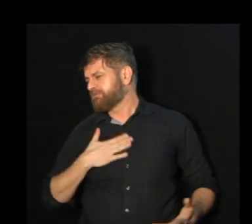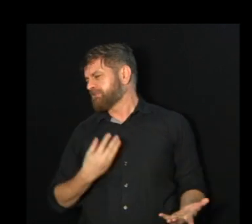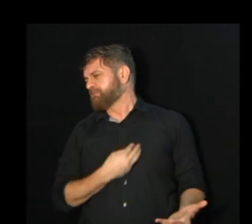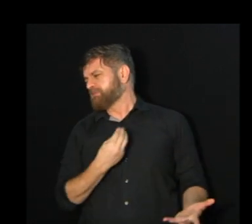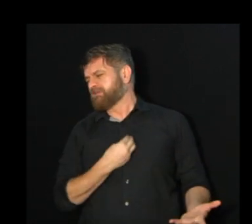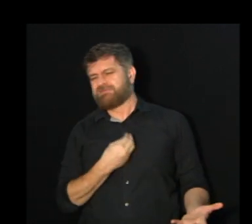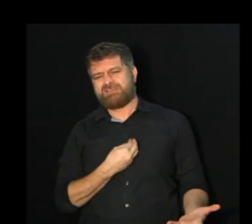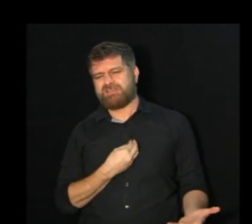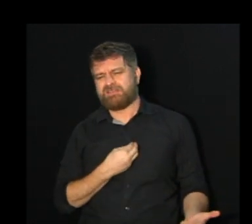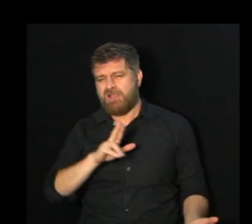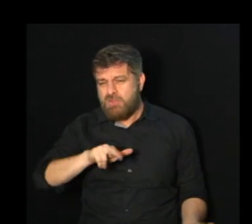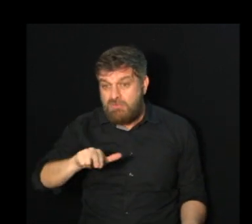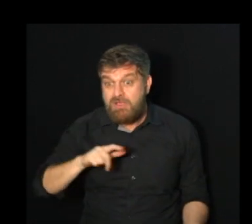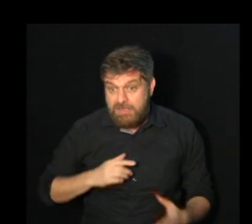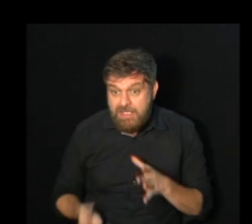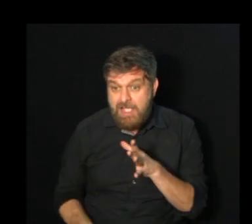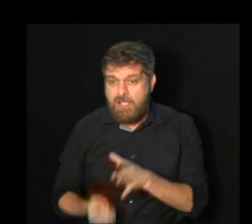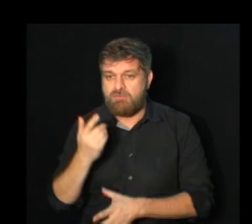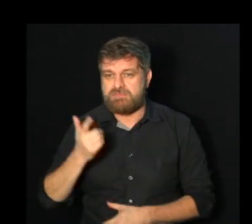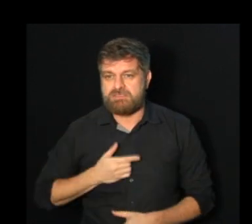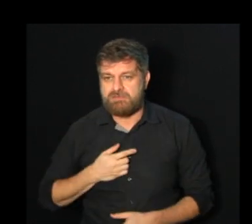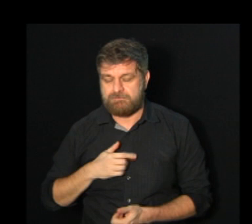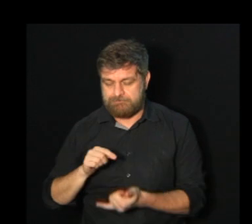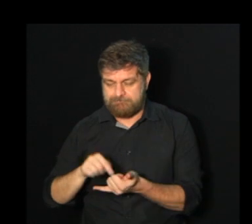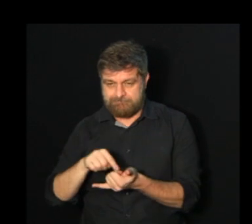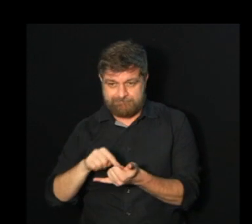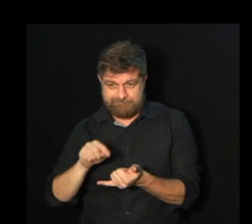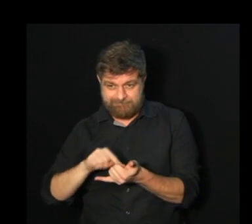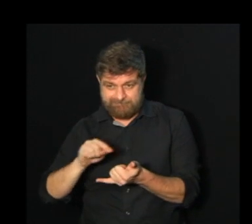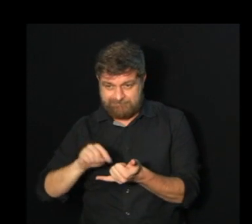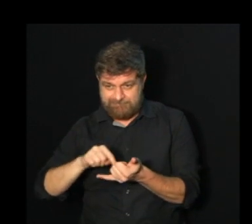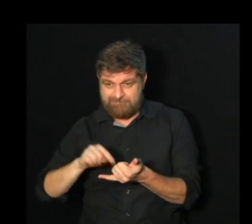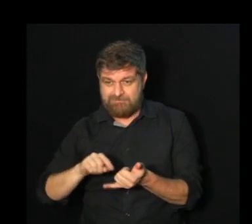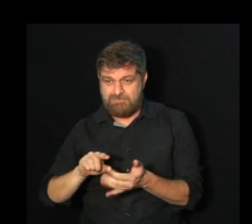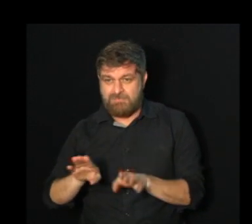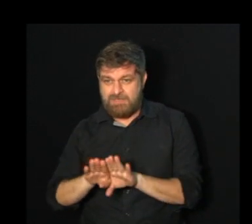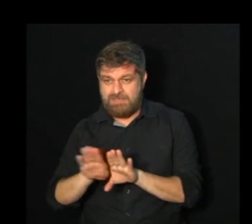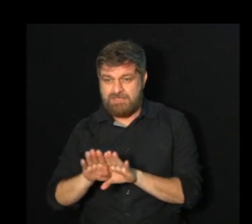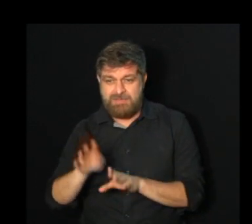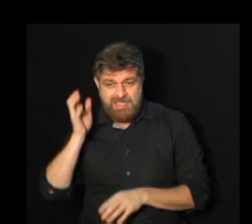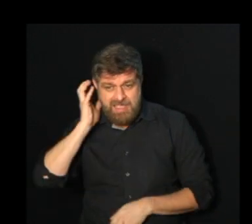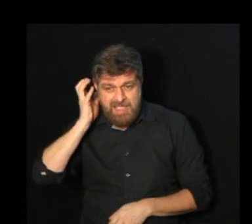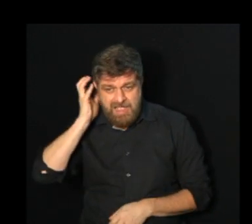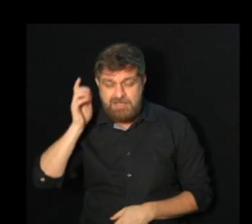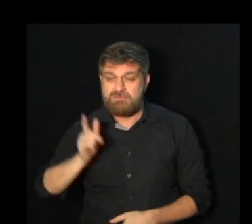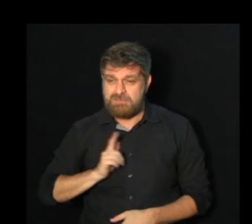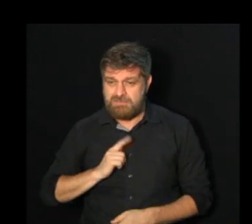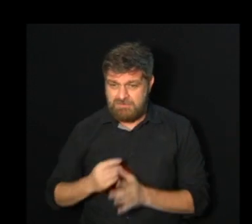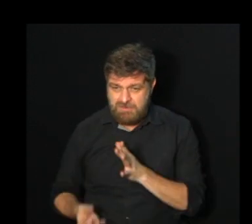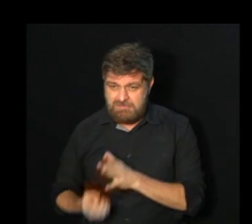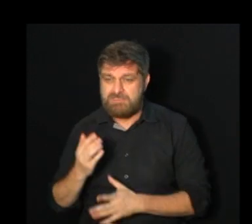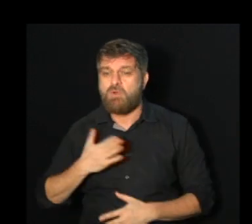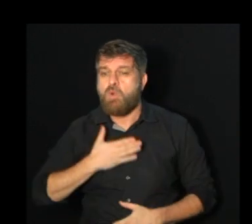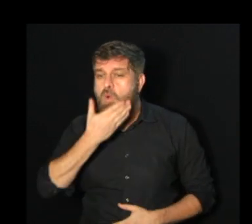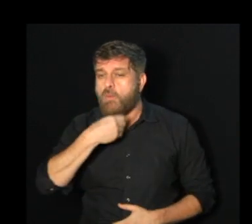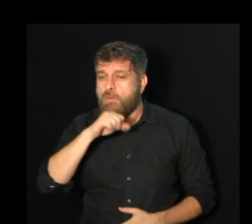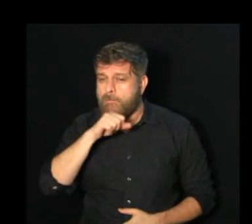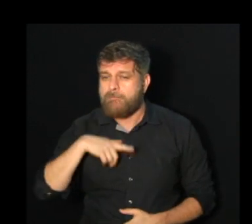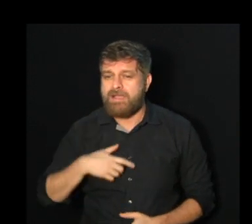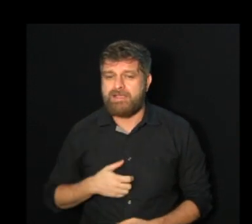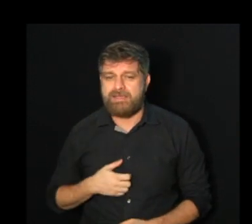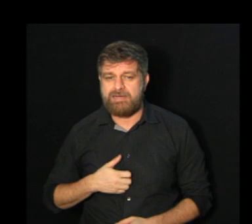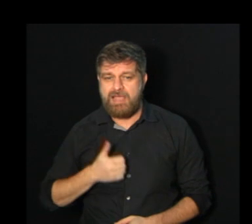E, na verdade, isso aconteceu com o celular e com pequenos rádios que nós tivemos na sequência. Mas o meu pai, ele era